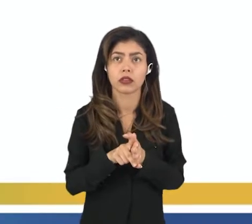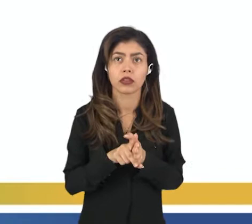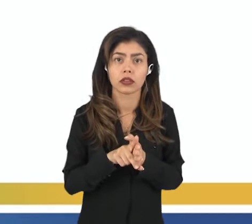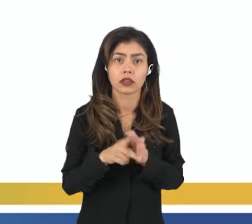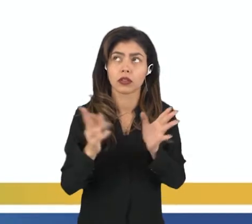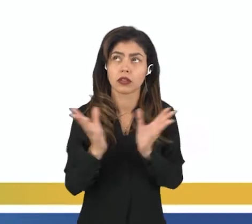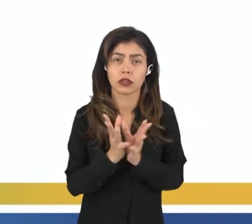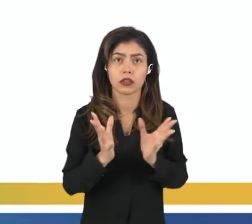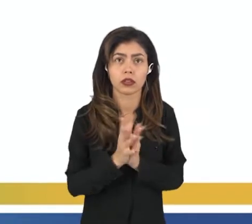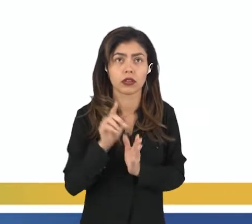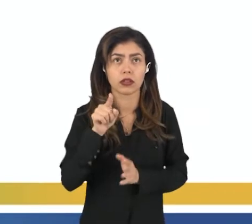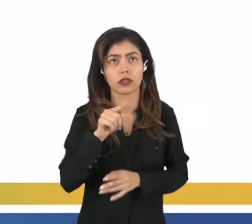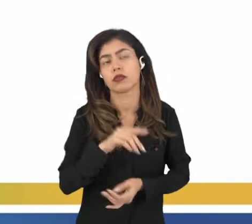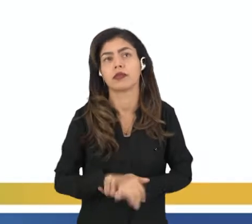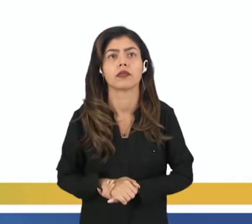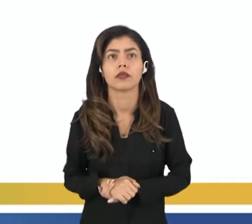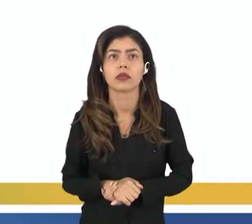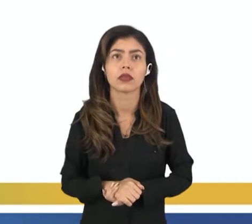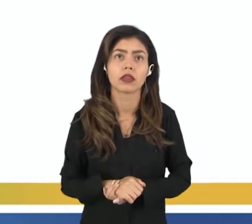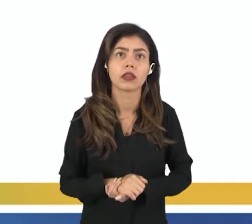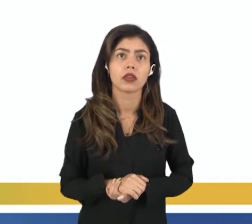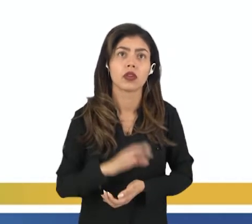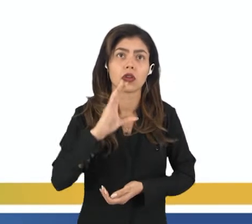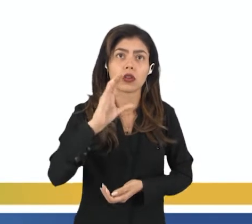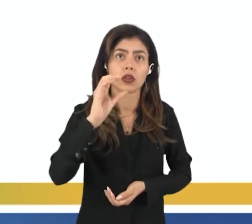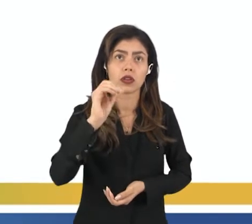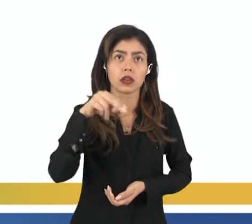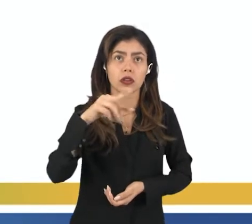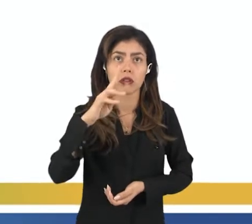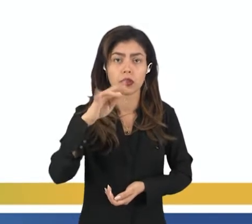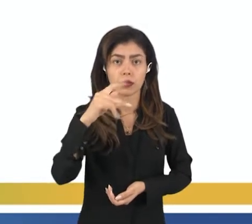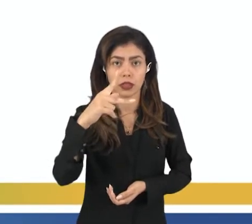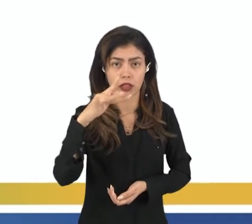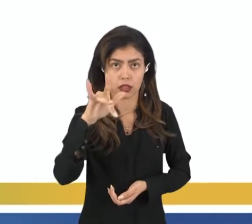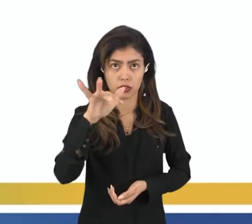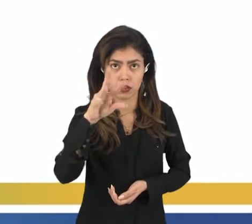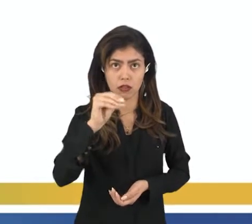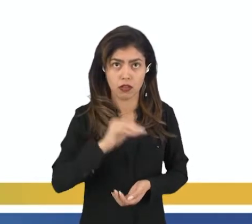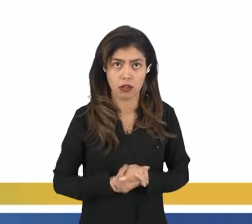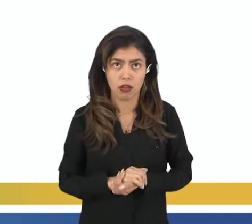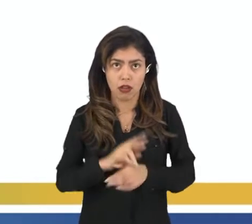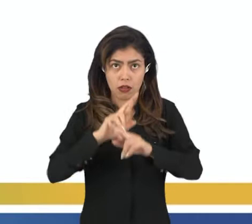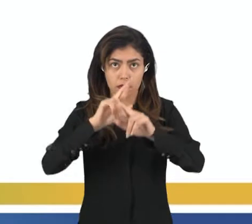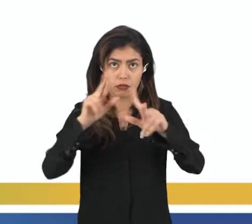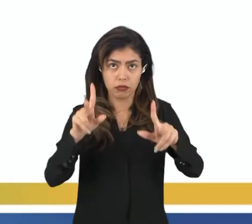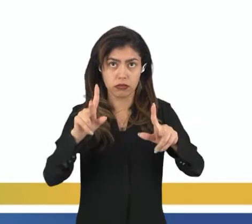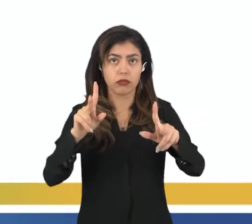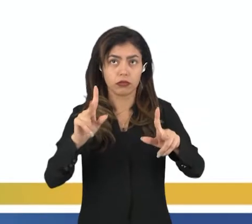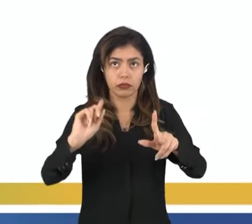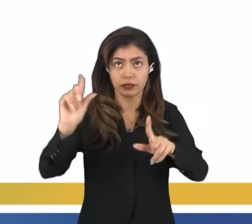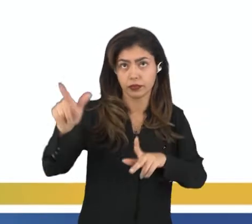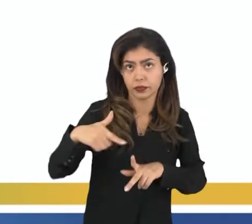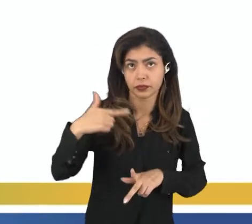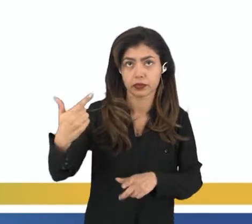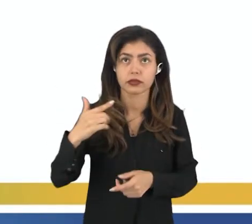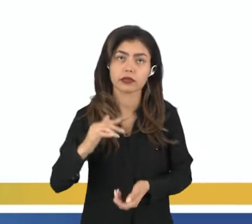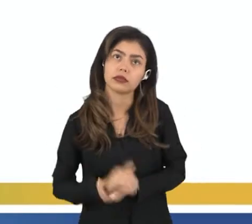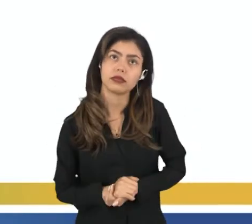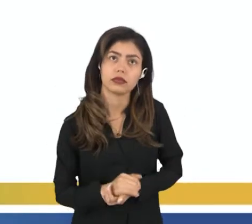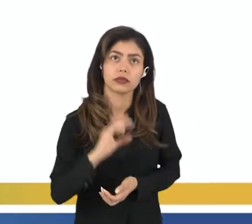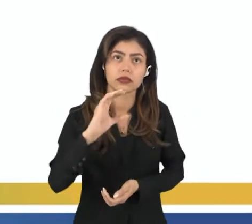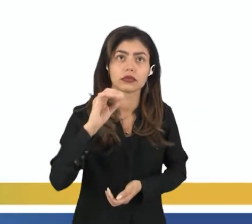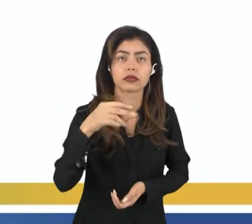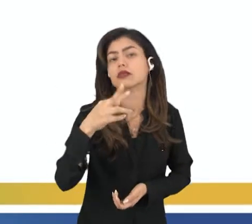próprios equipamentos. E temos o arvorismo contemplativo. Diferente das outras modalidades, o